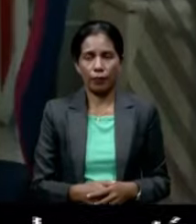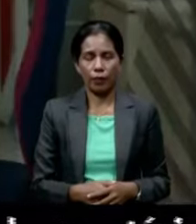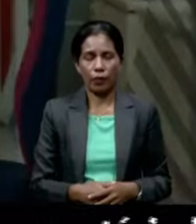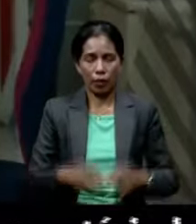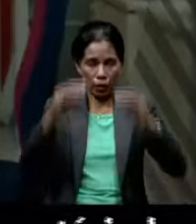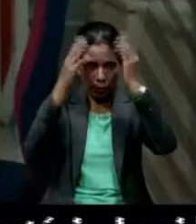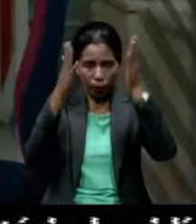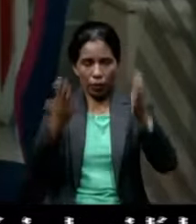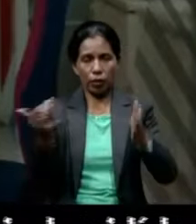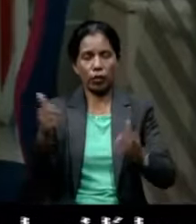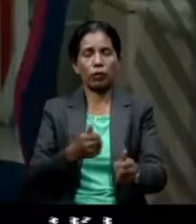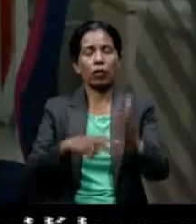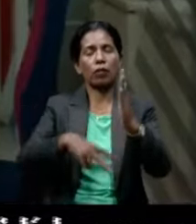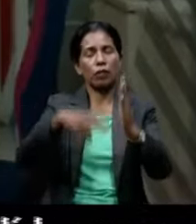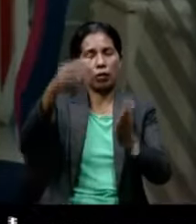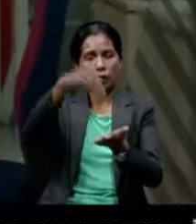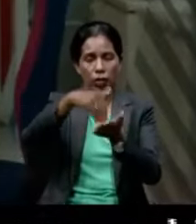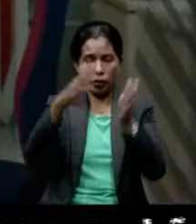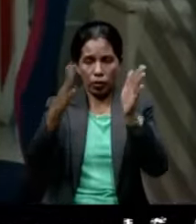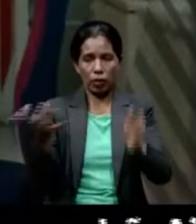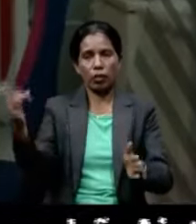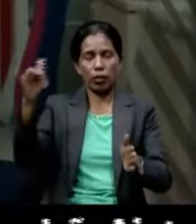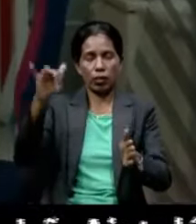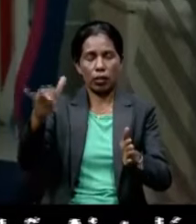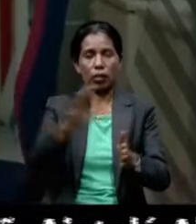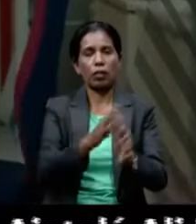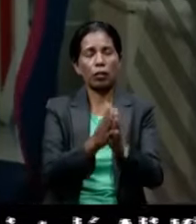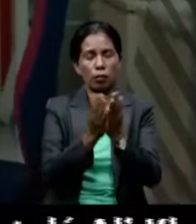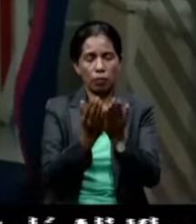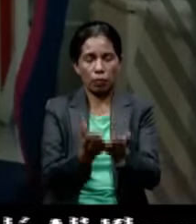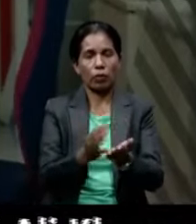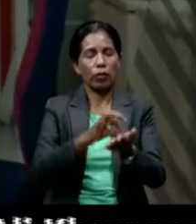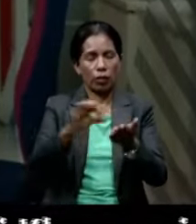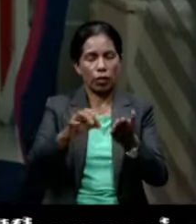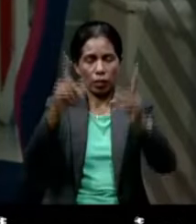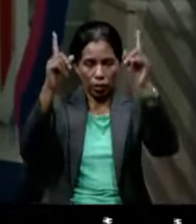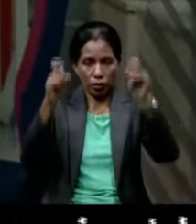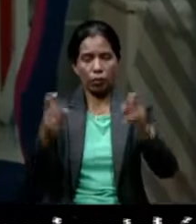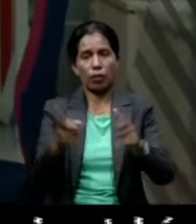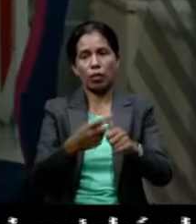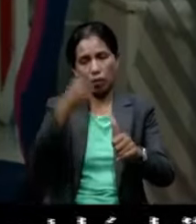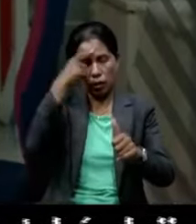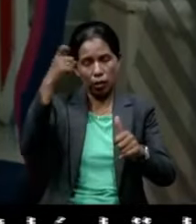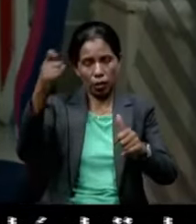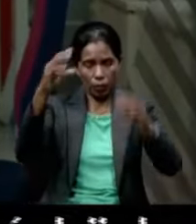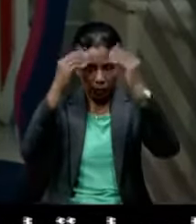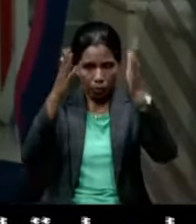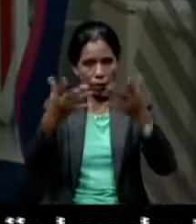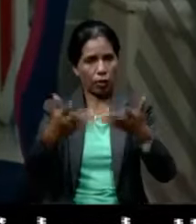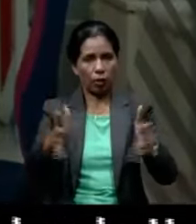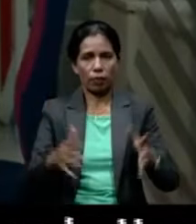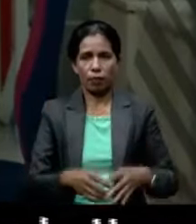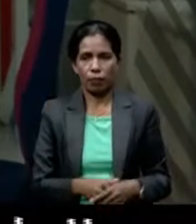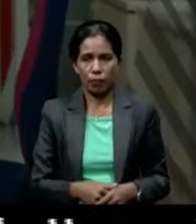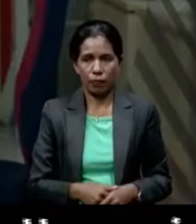Profesor, Sira, preenche de valor para estudante Sira e a caderneta e a exame segundo trimestral, tamba professor menos.